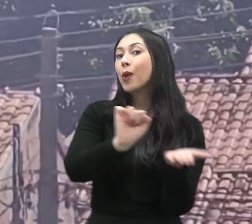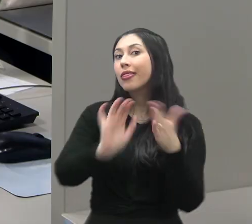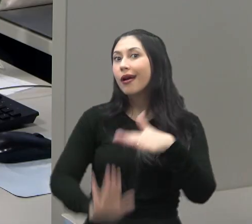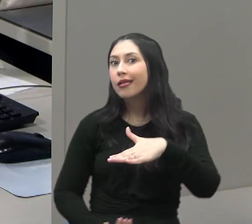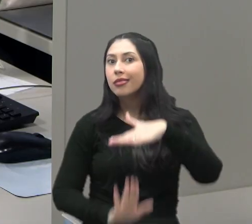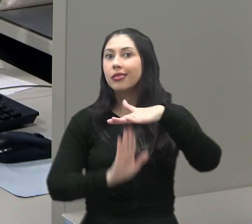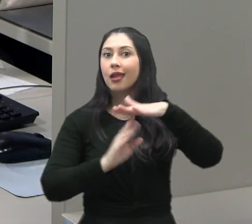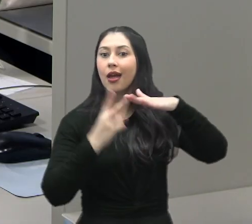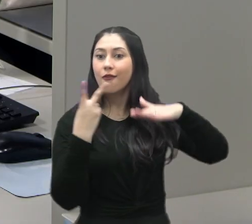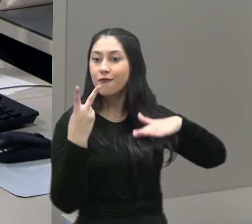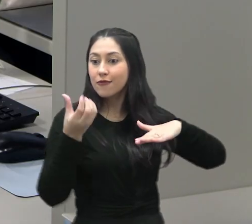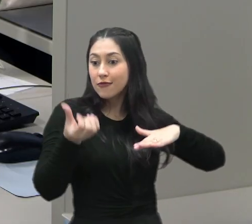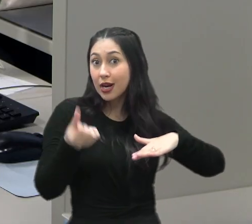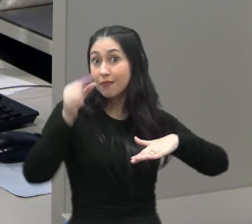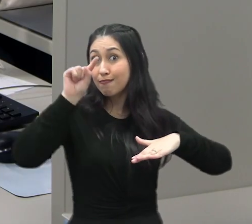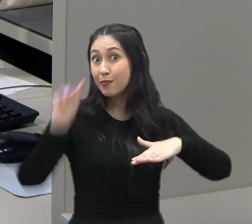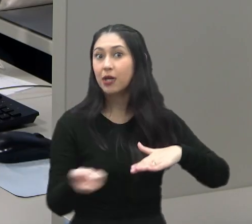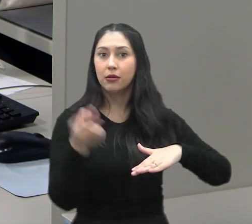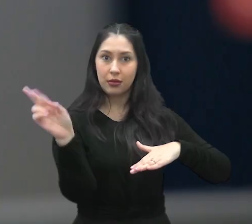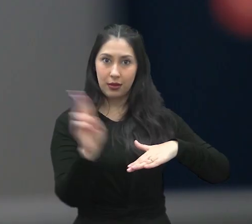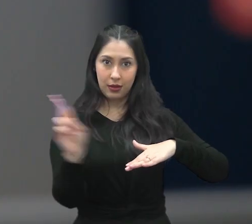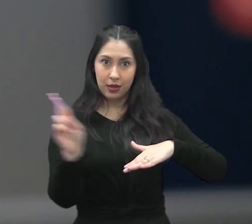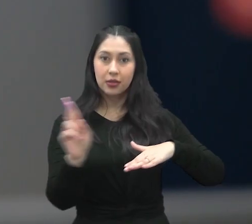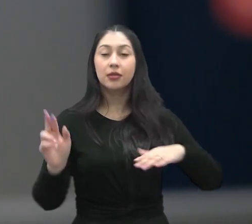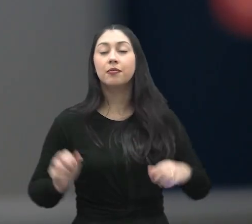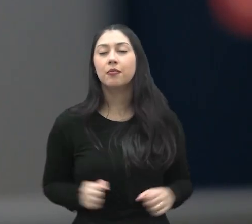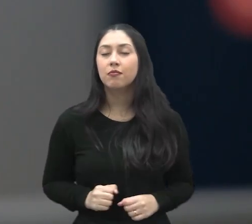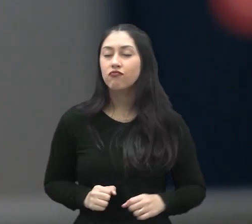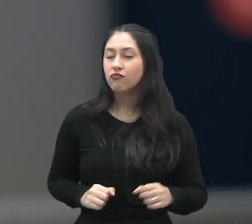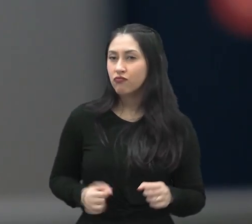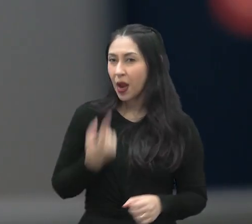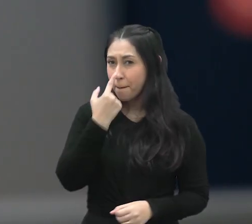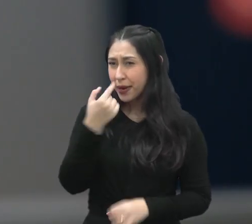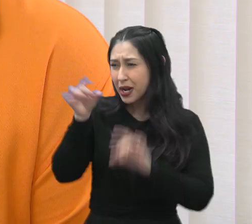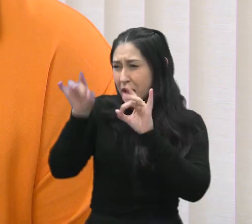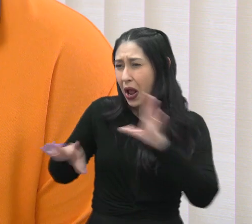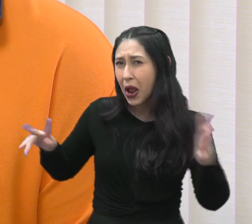entulhos. As multas podem chegar até R$26 mil.